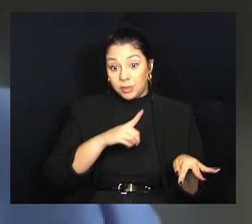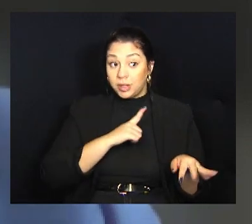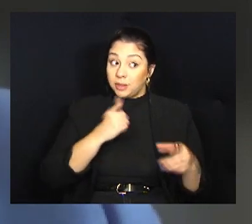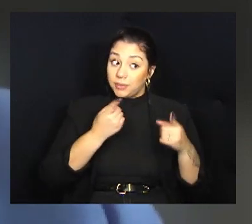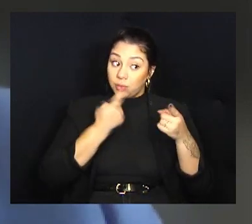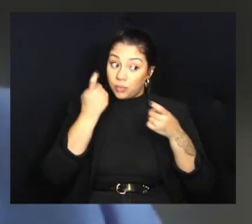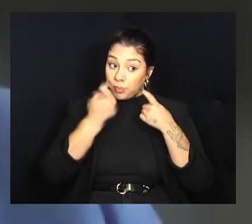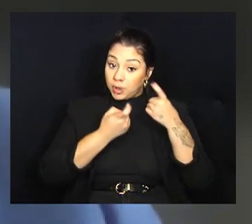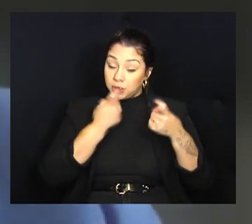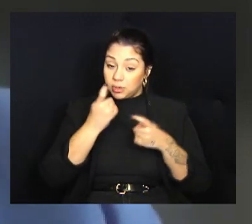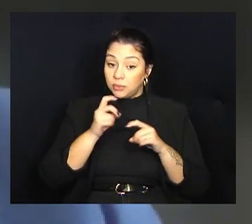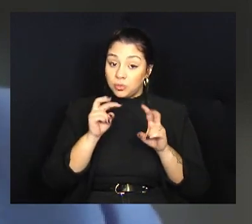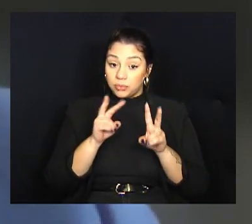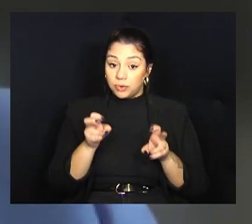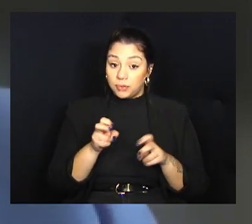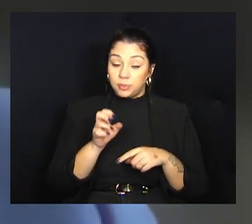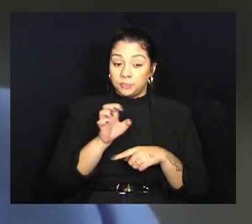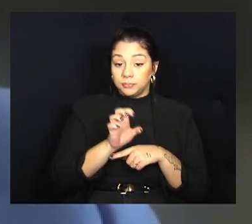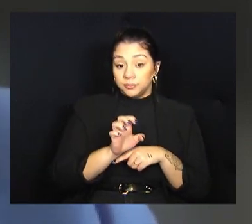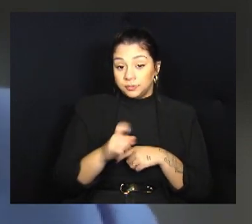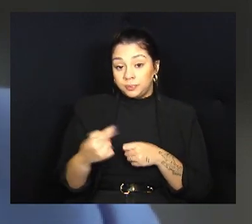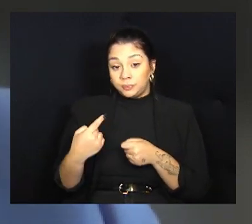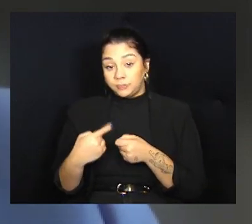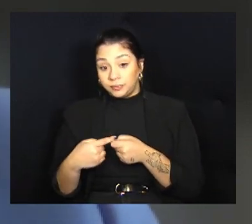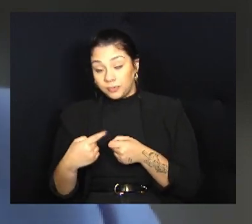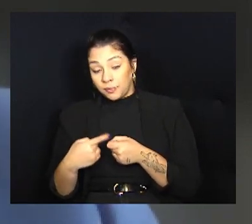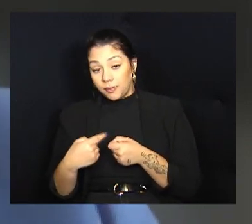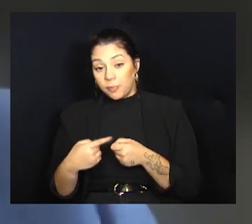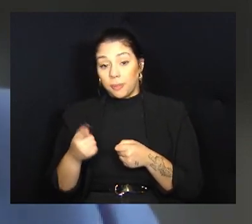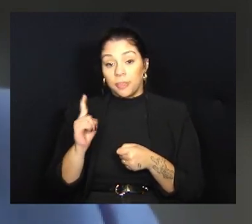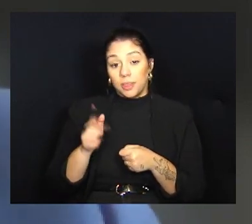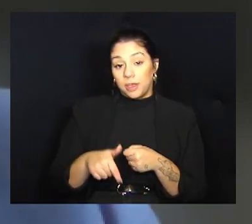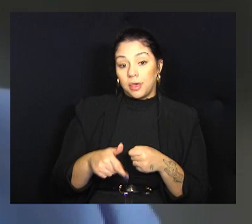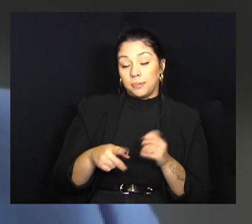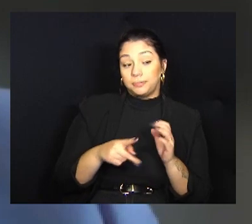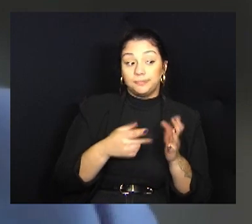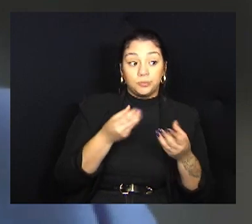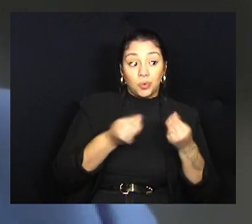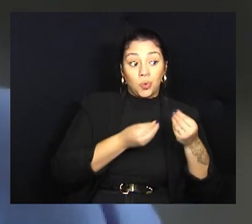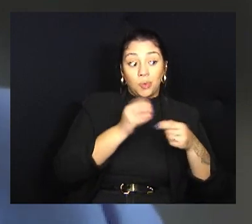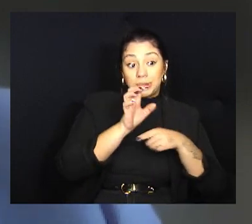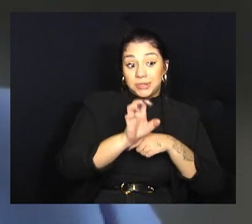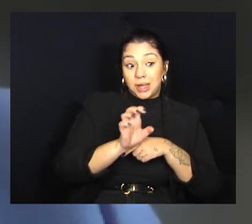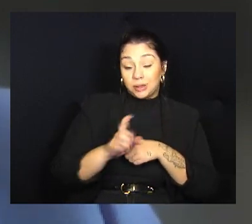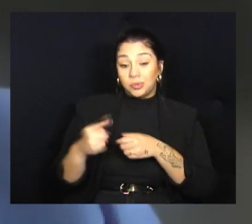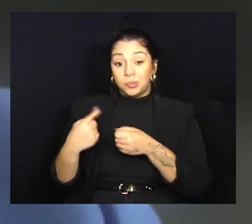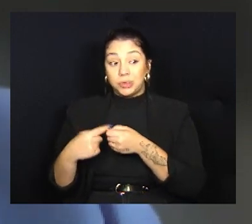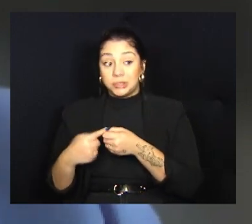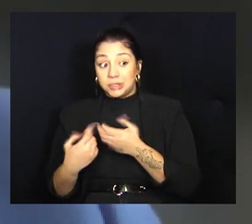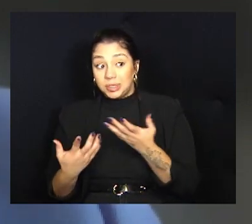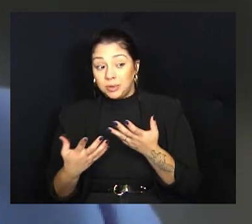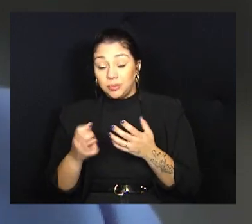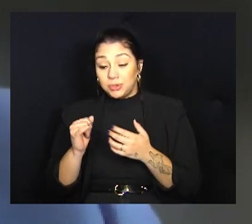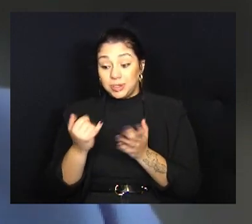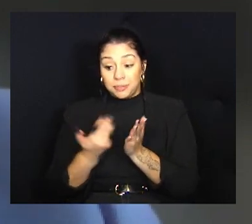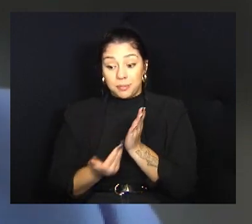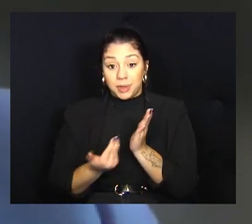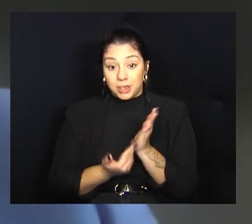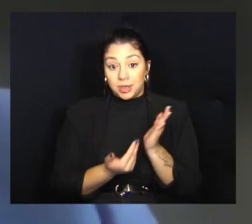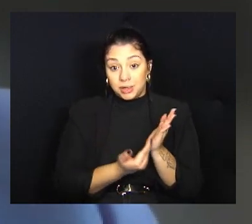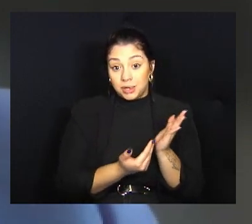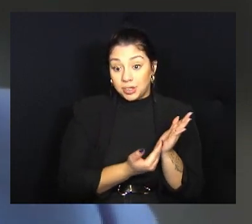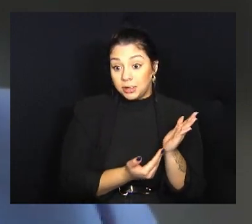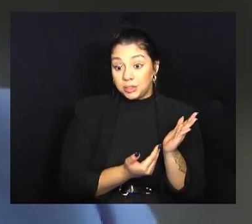sobre estados e municípios, compensação de estados e municípios, como que vão ficar com as perdas. As